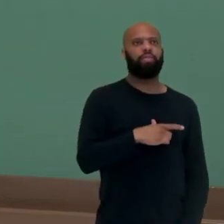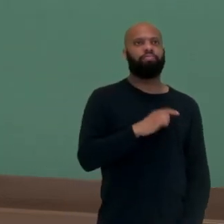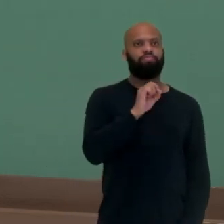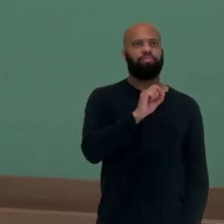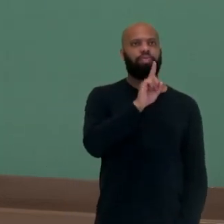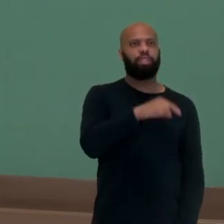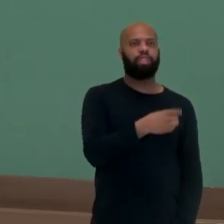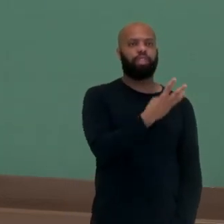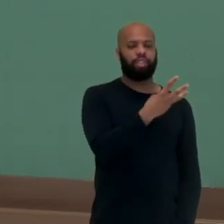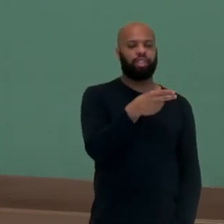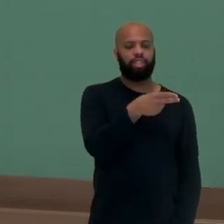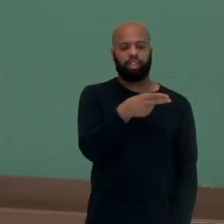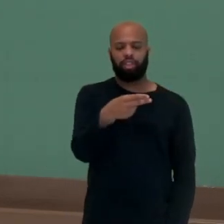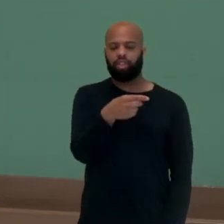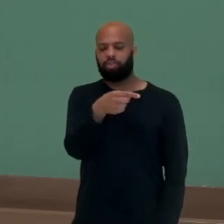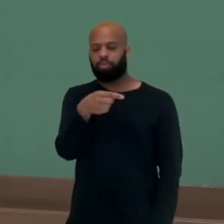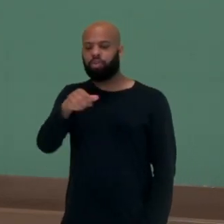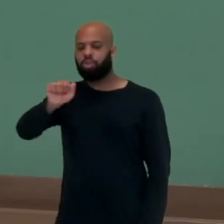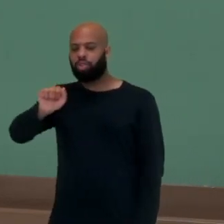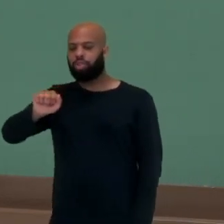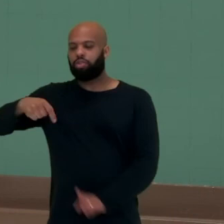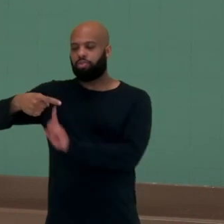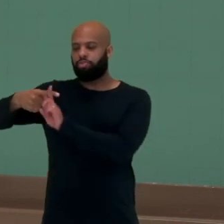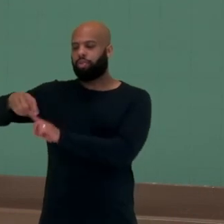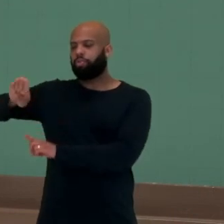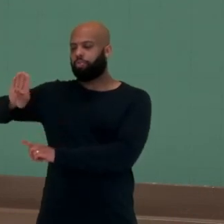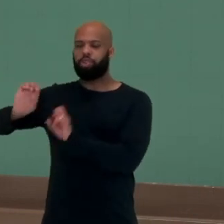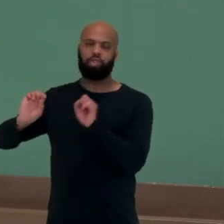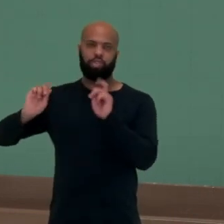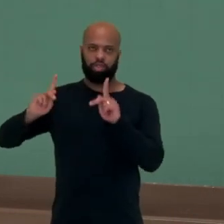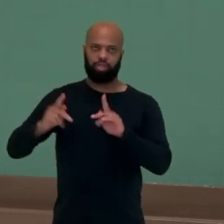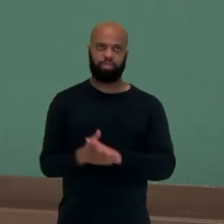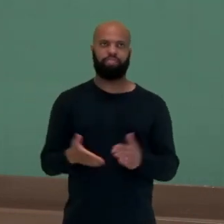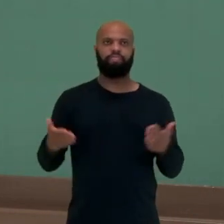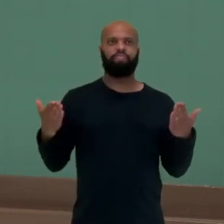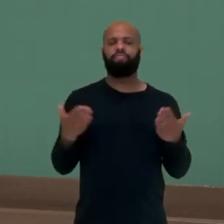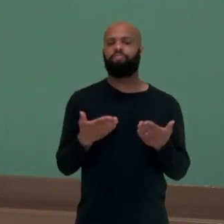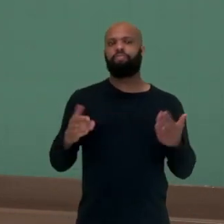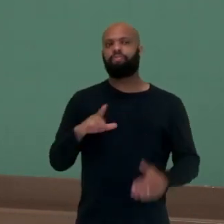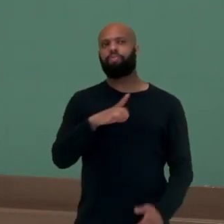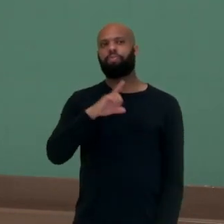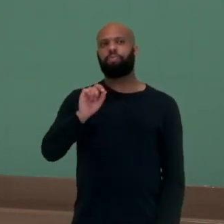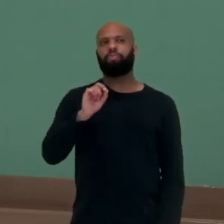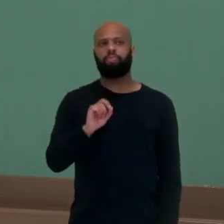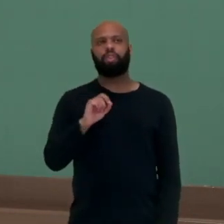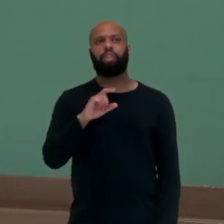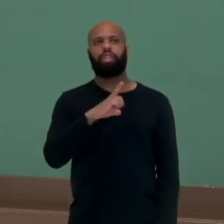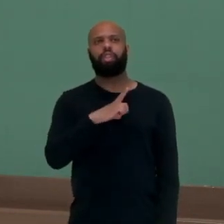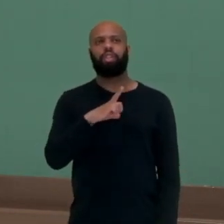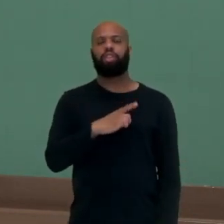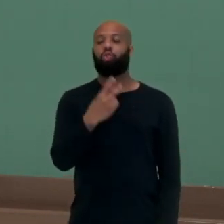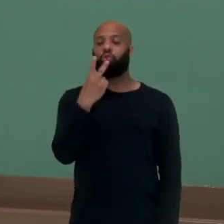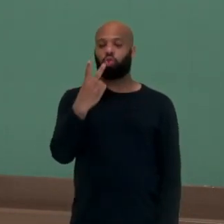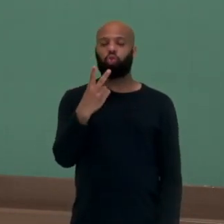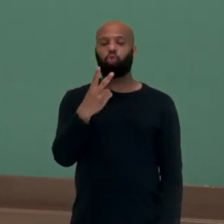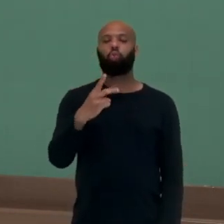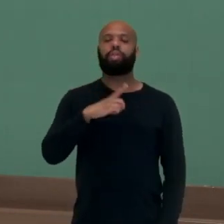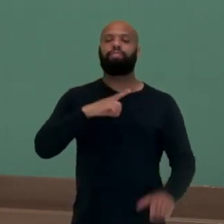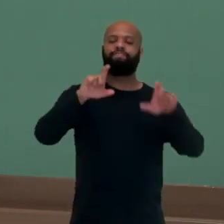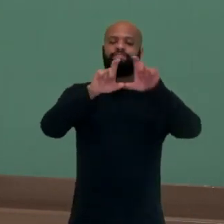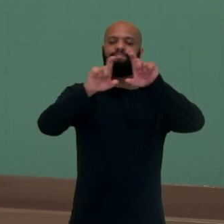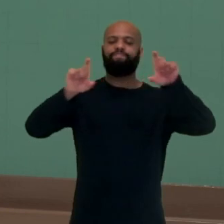a menos a mais b. Tranquilo? Então, aqui agora, eu tenho duas